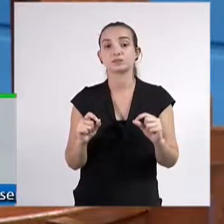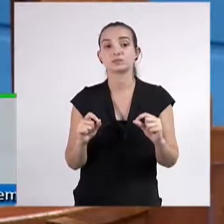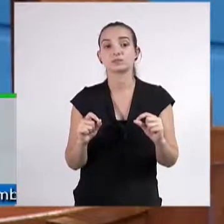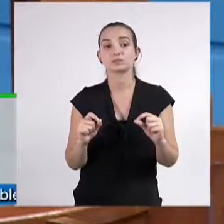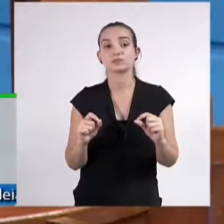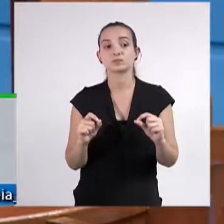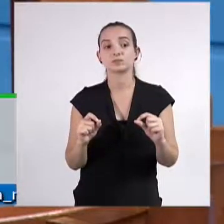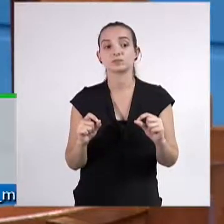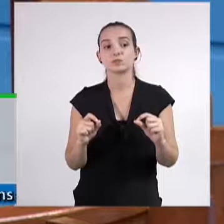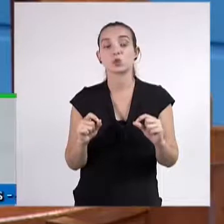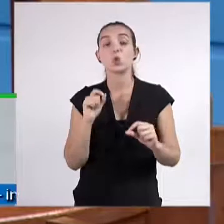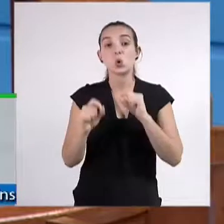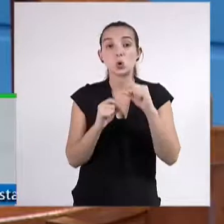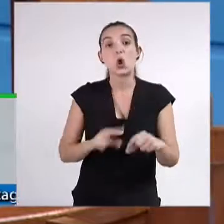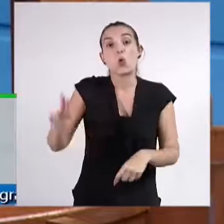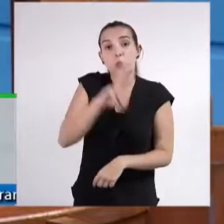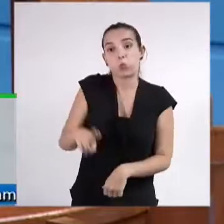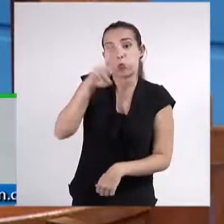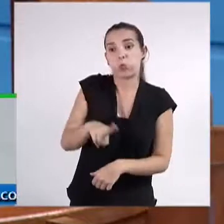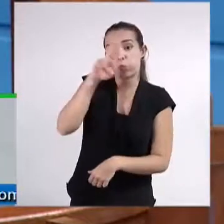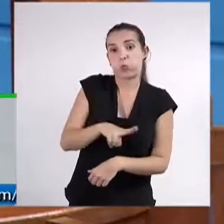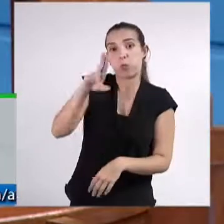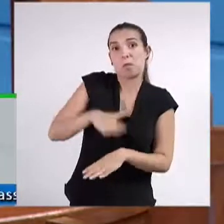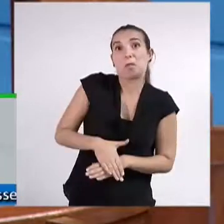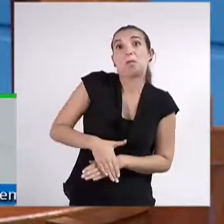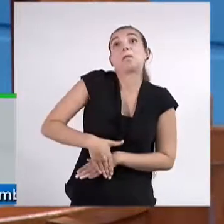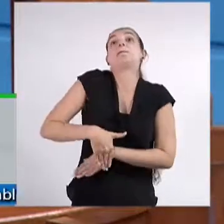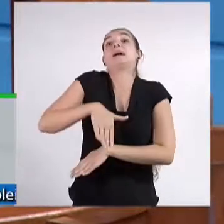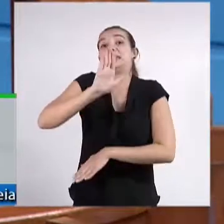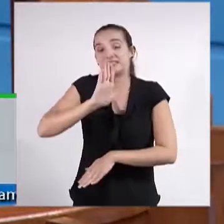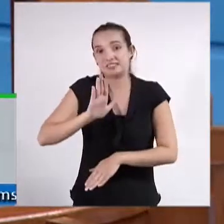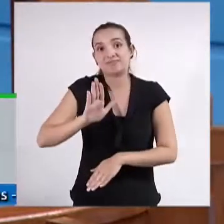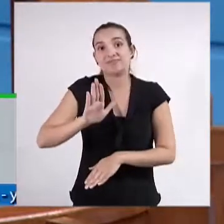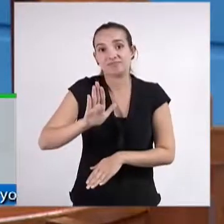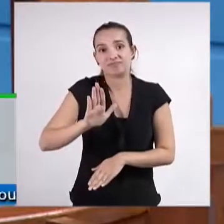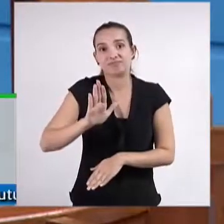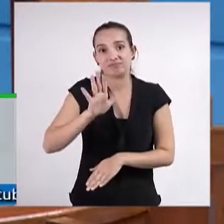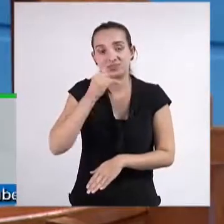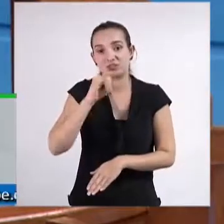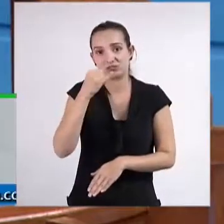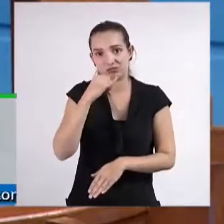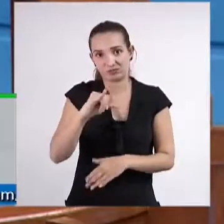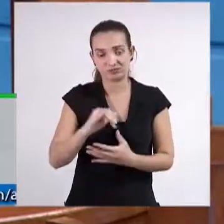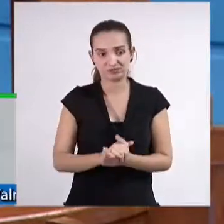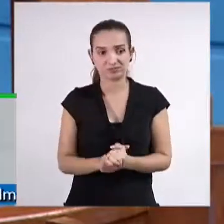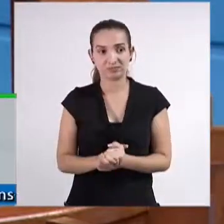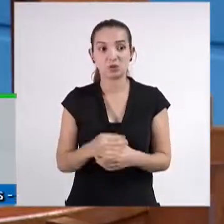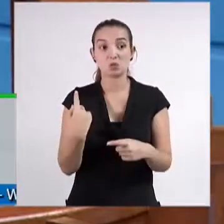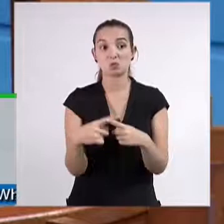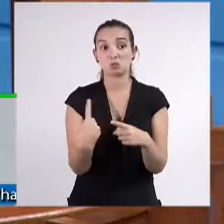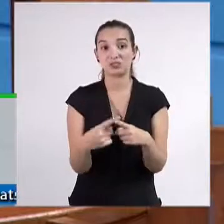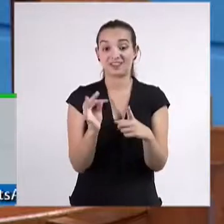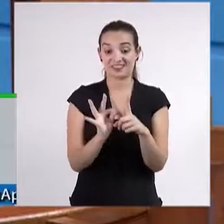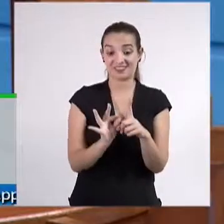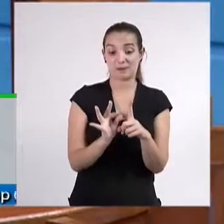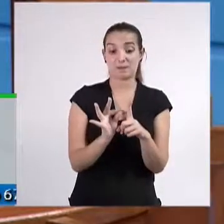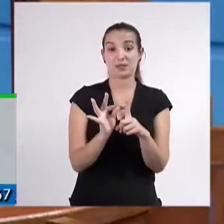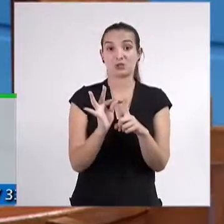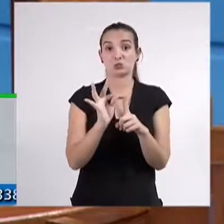a sua geração de energia à medida em que tem que se manter na